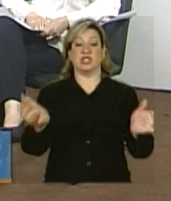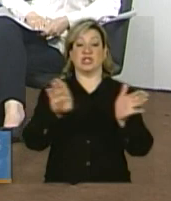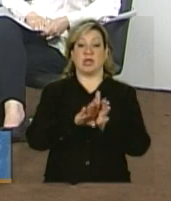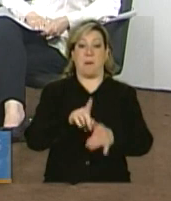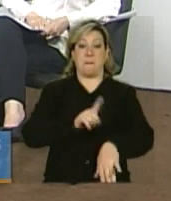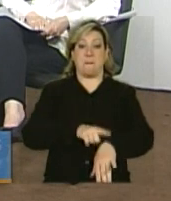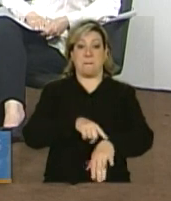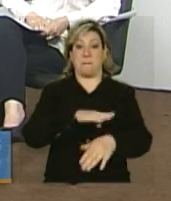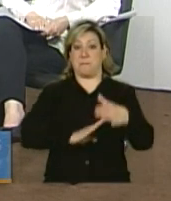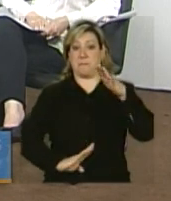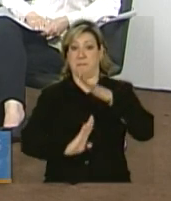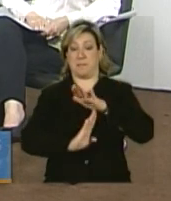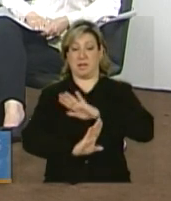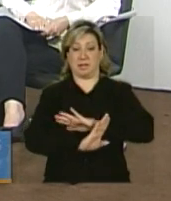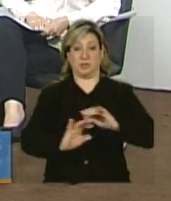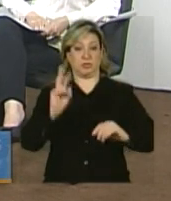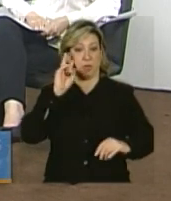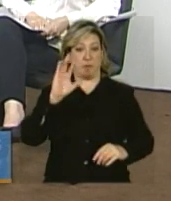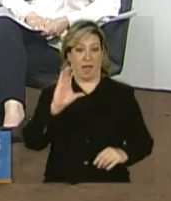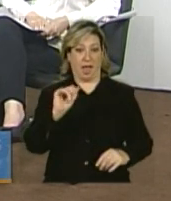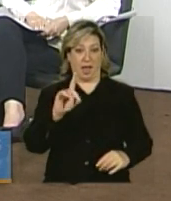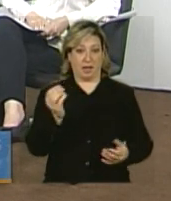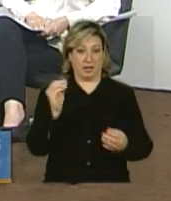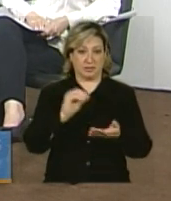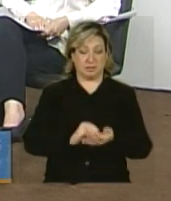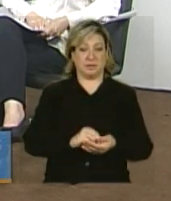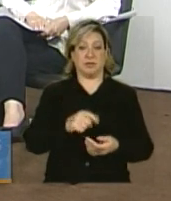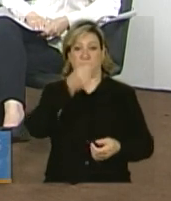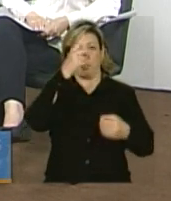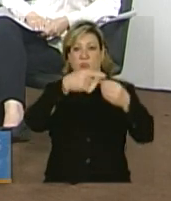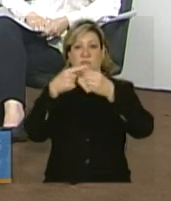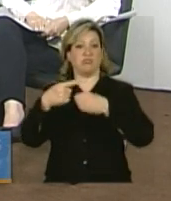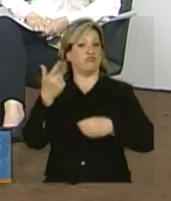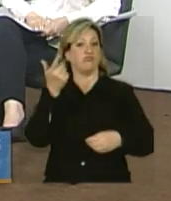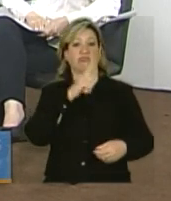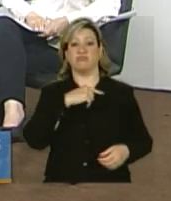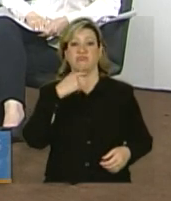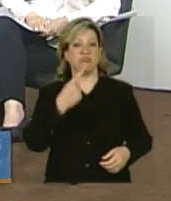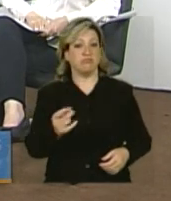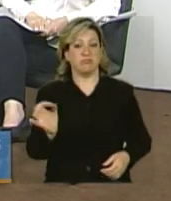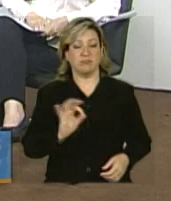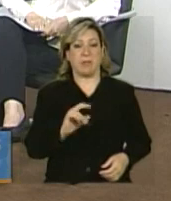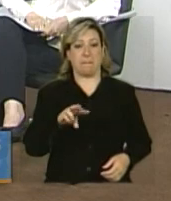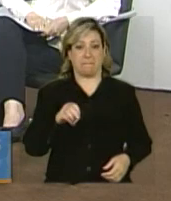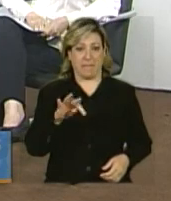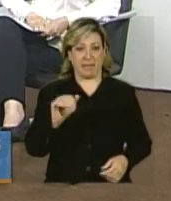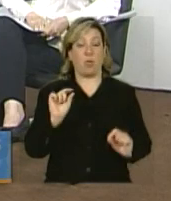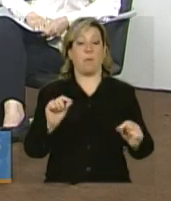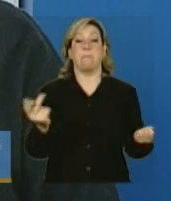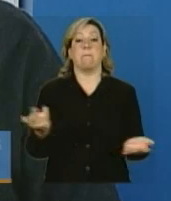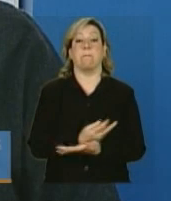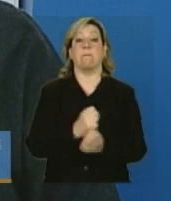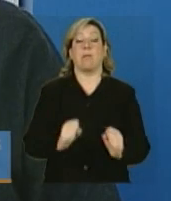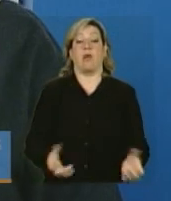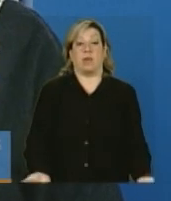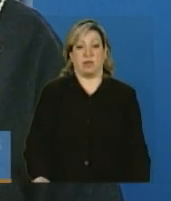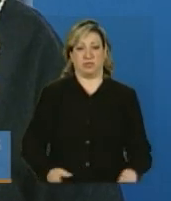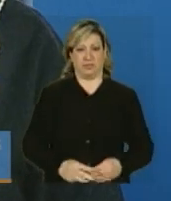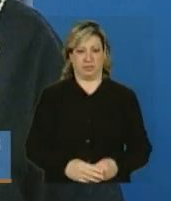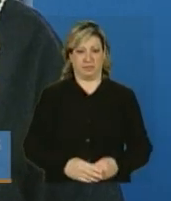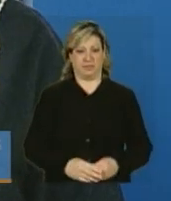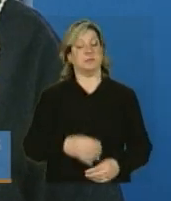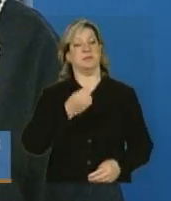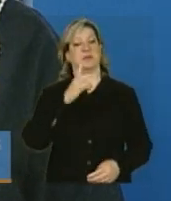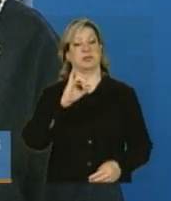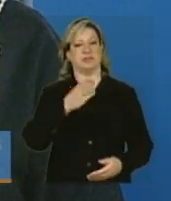máximo para o cadastramento e o município não atingir a meta, o que pode acontecer? Bom dia, Renata.